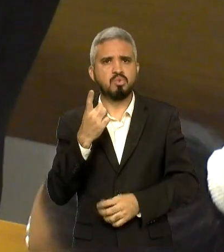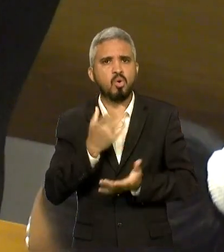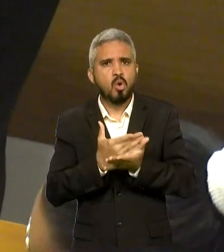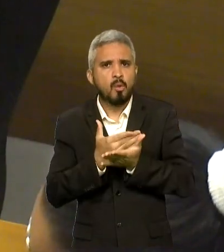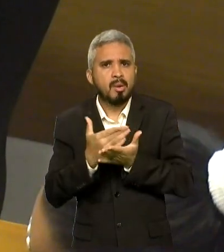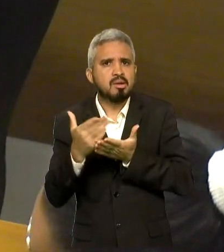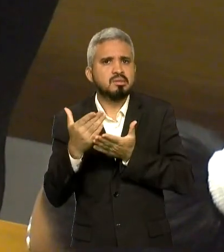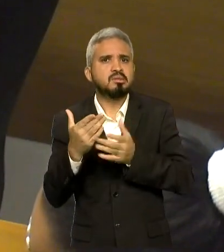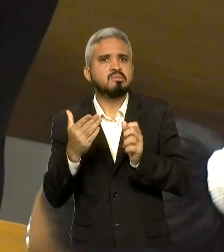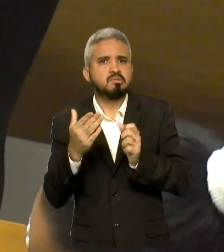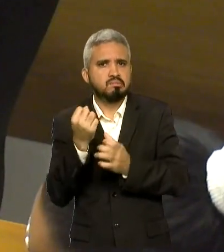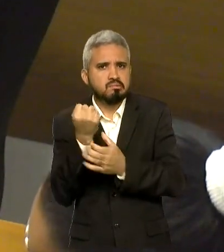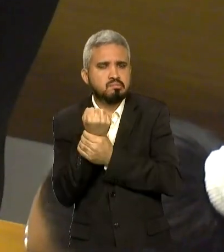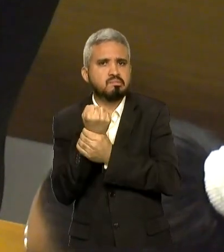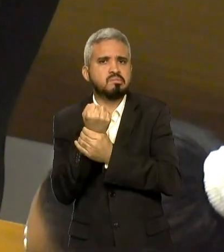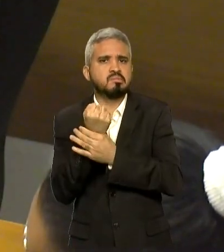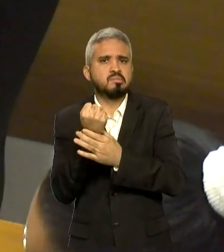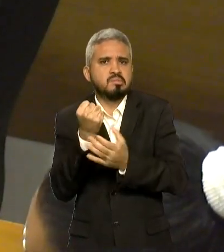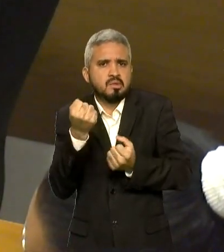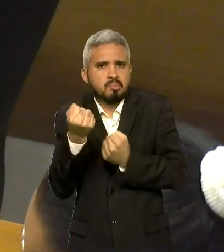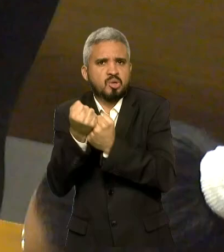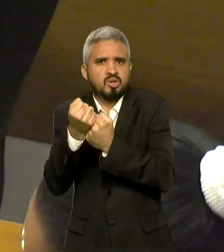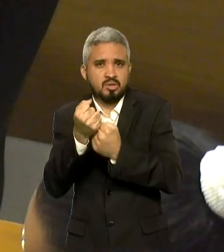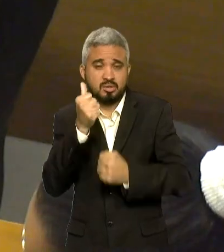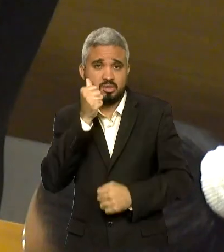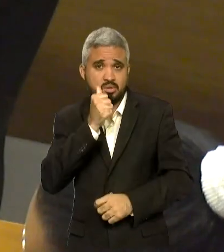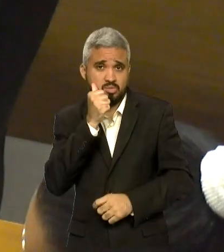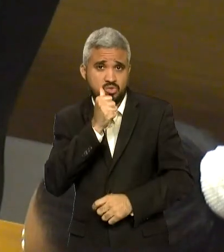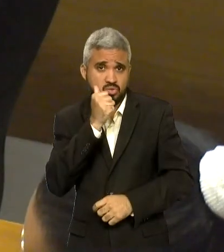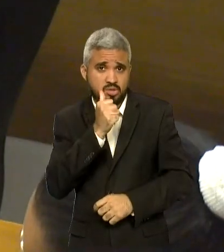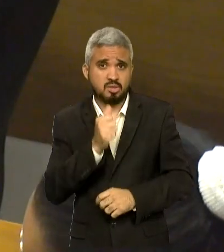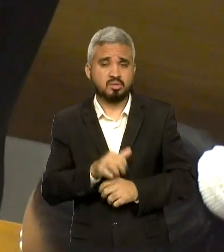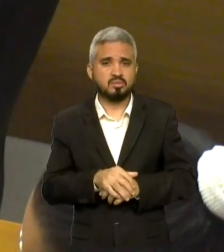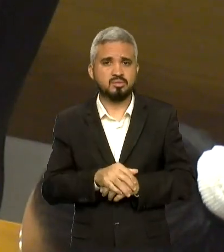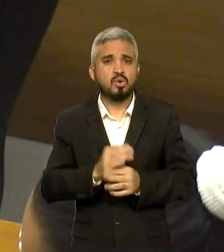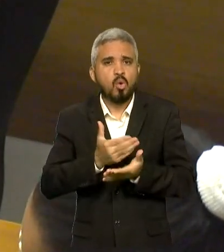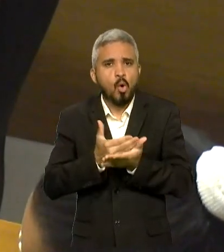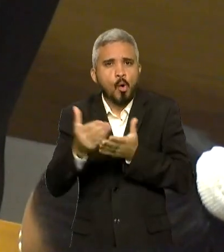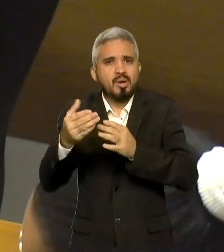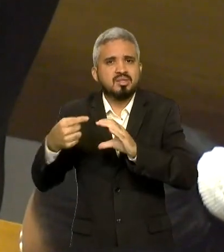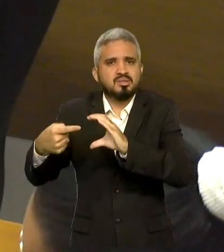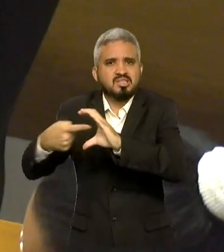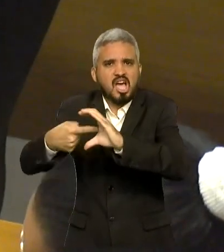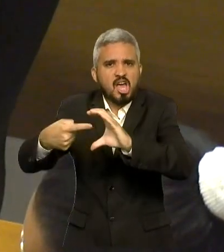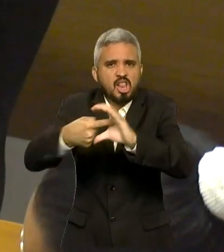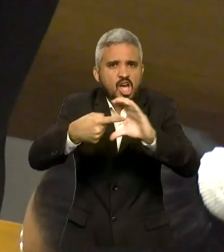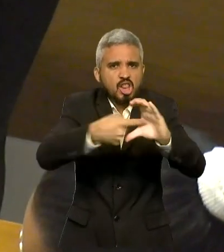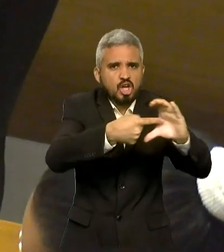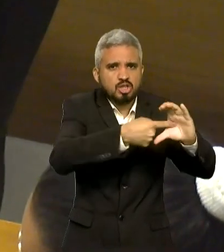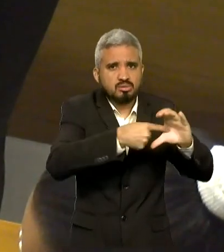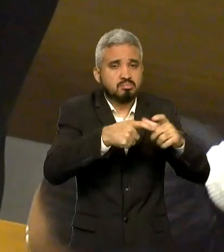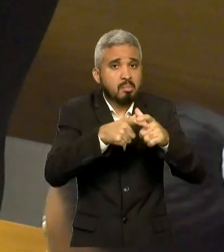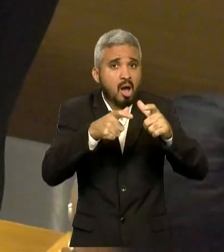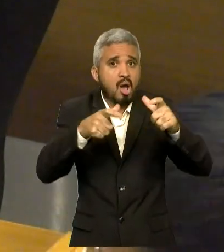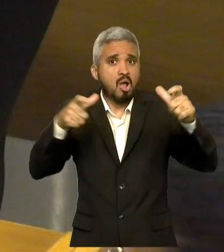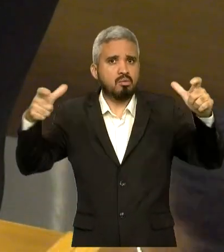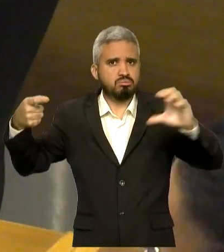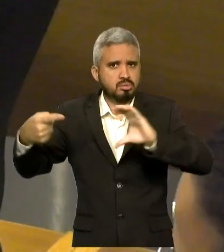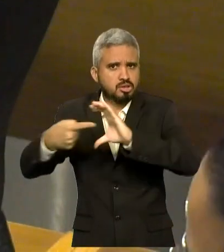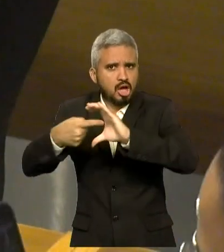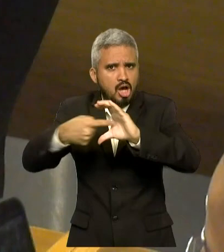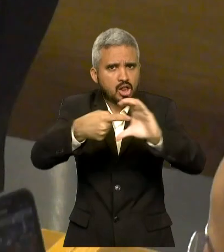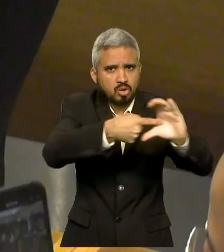tem observado que a quantidade de denúncias tem aumentado através das próprias campanhas, da própria rede de apoio, e